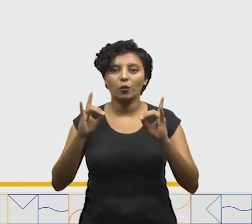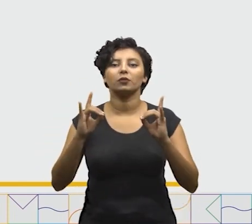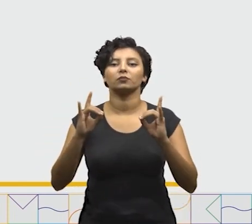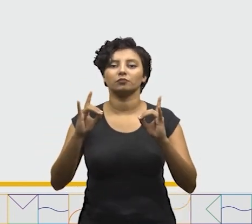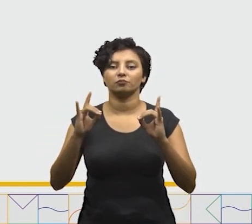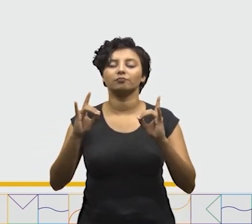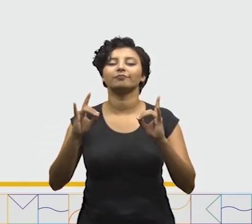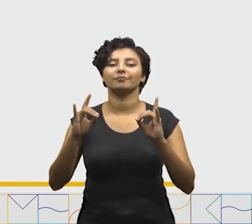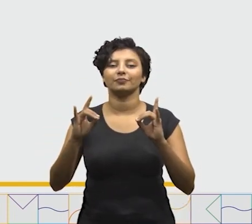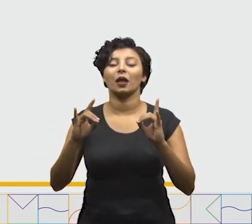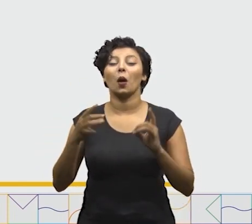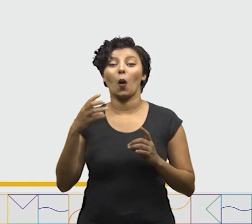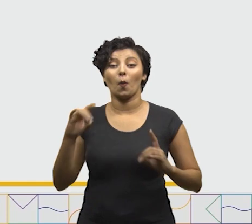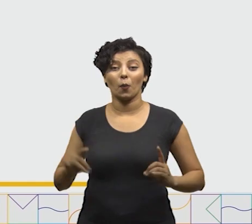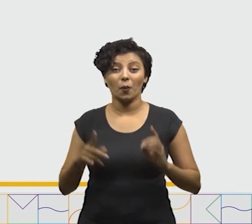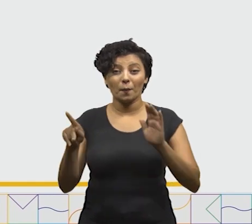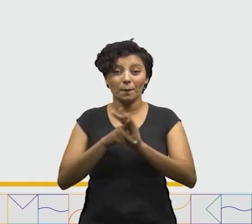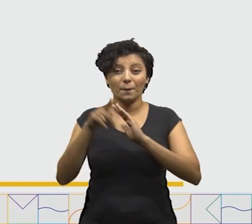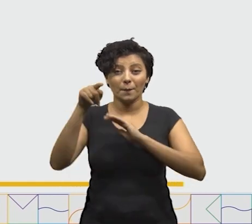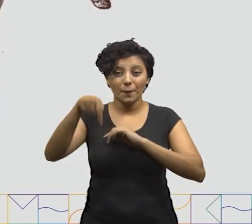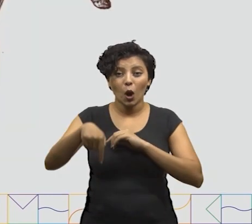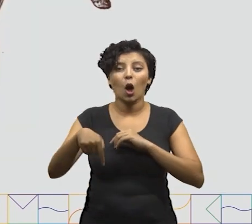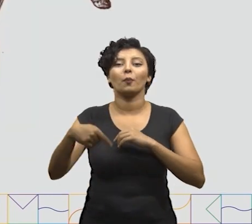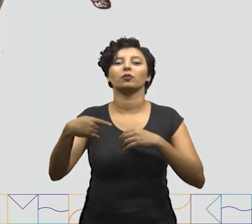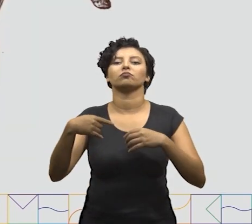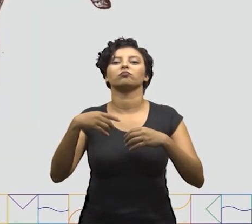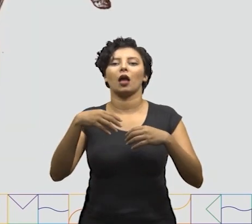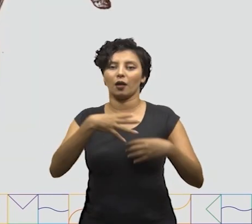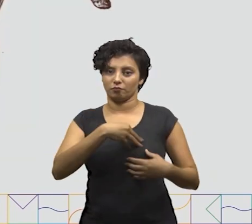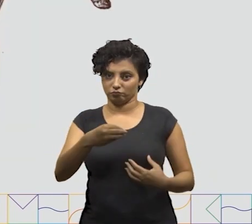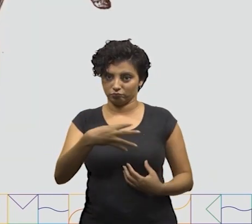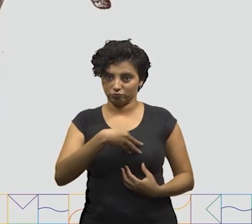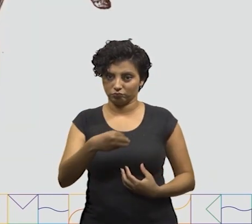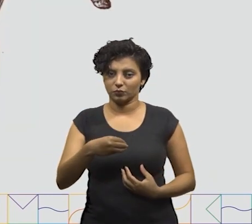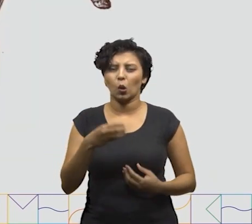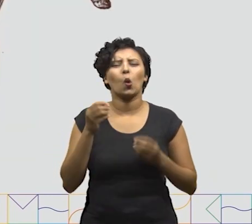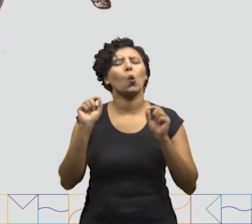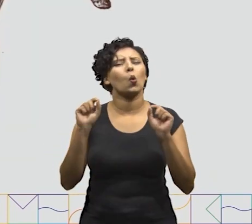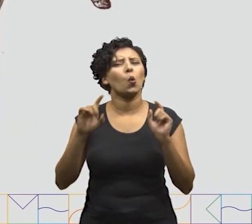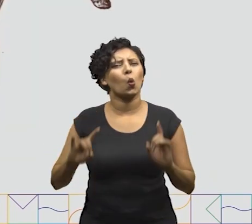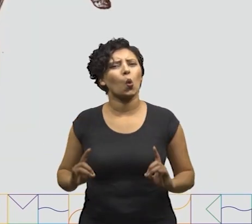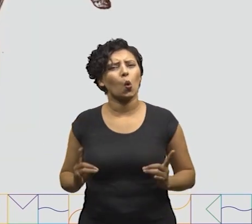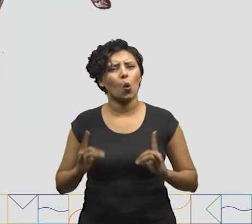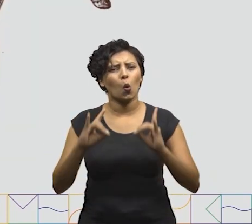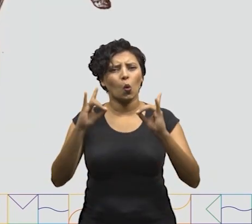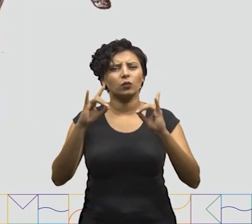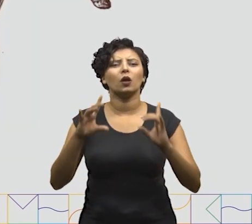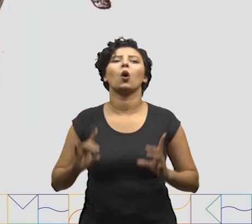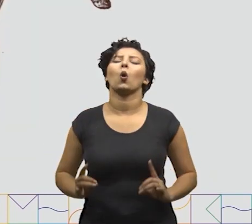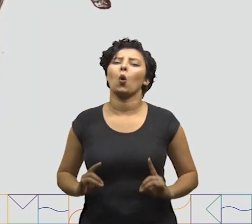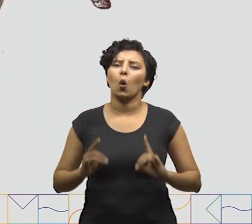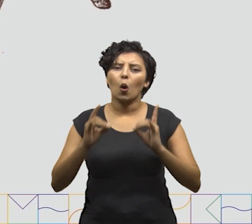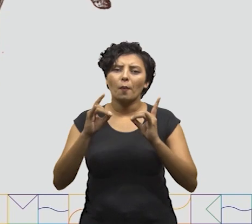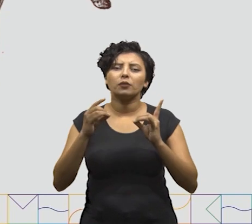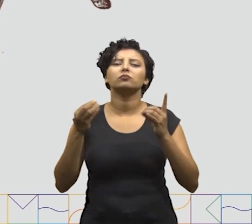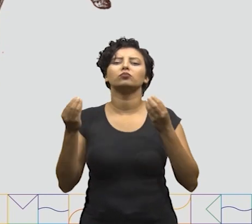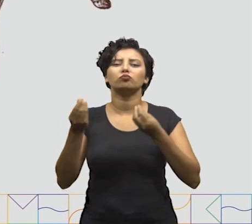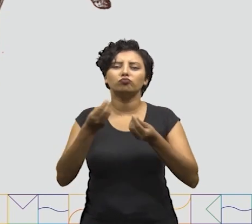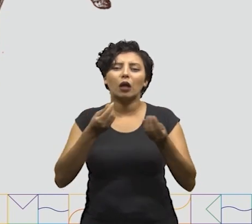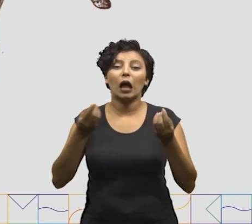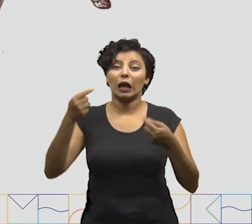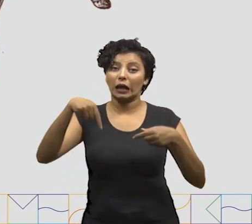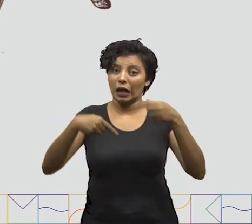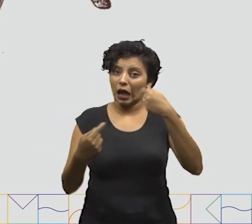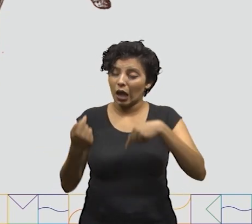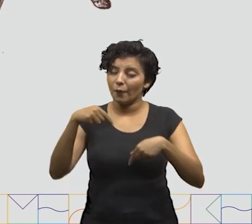reprodutor, são chamados de hormônios sexuais. E o que são hormônios? Hormônios são